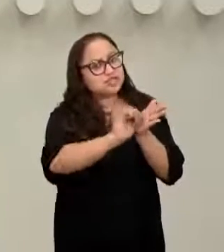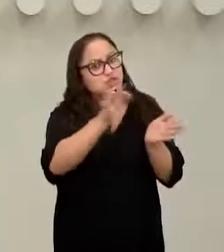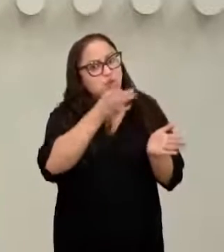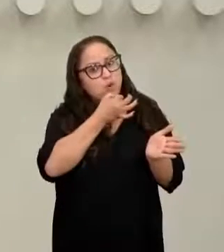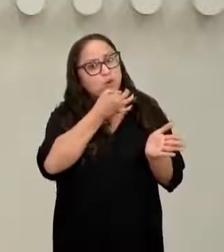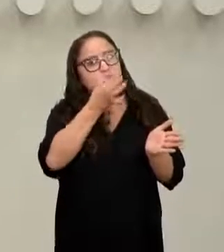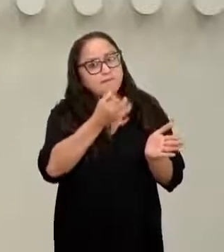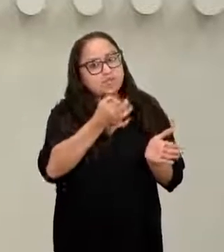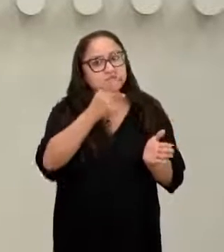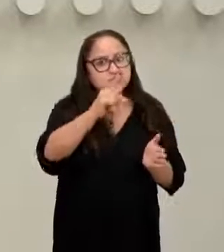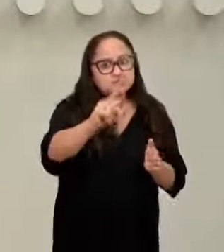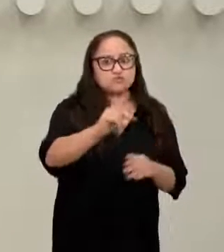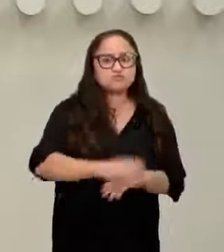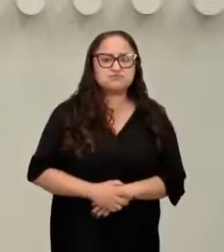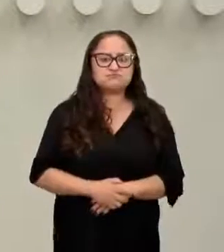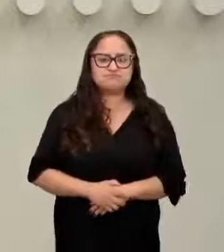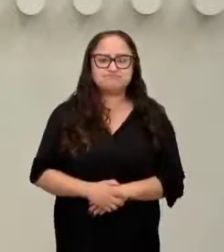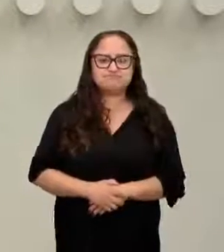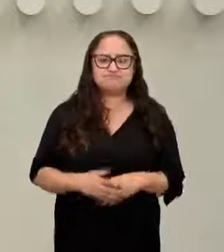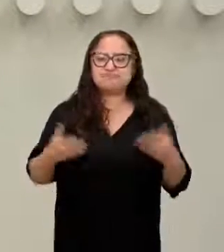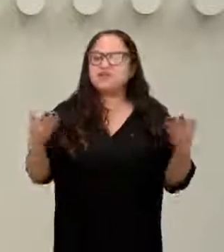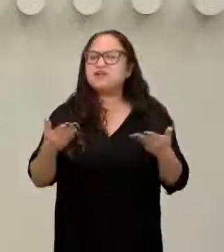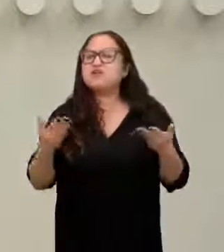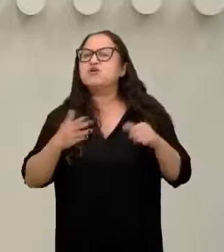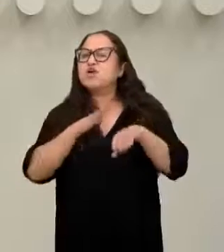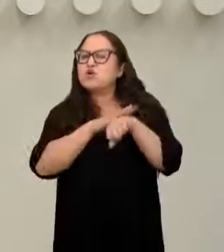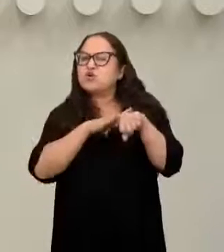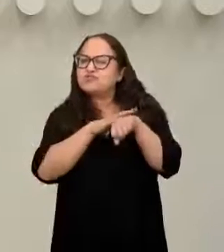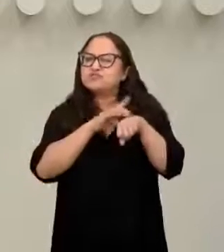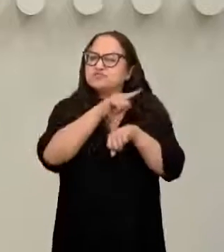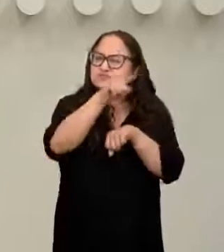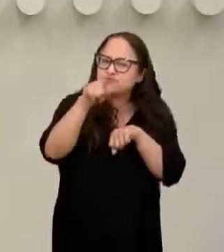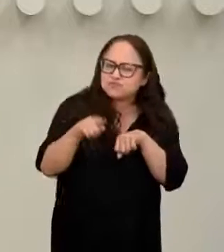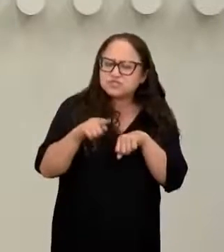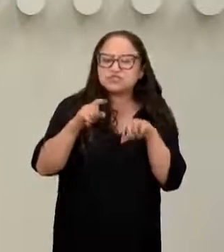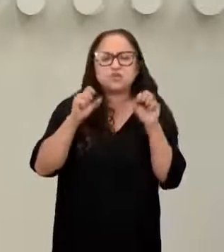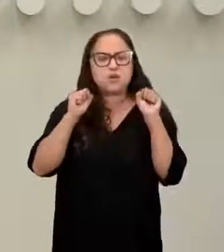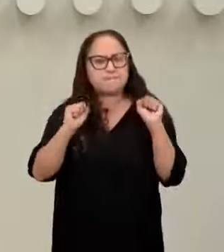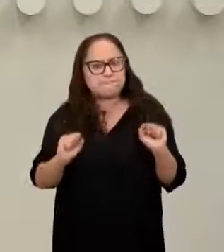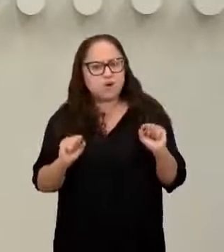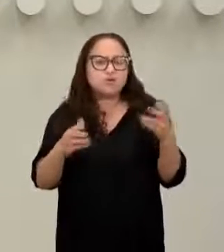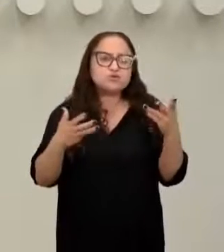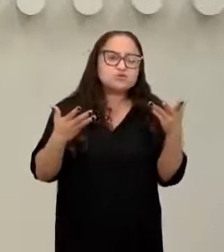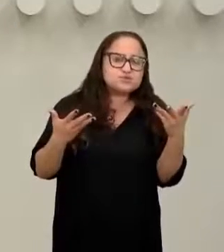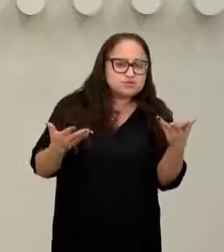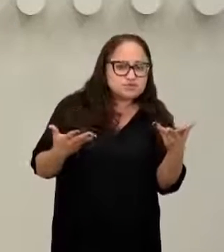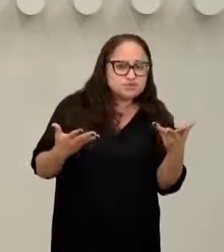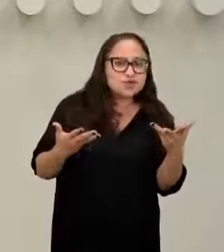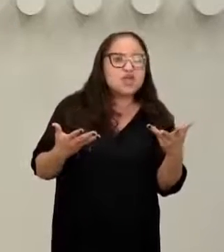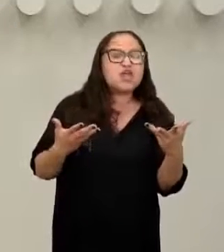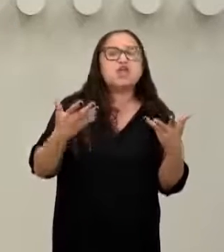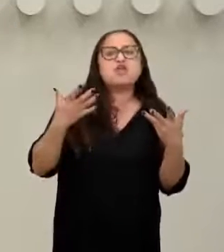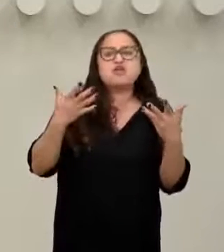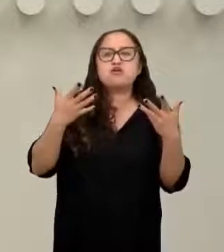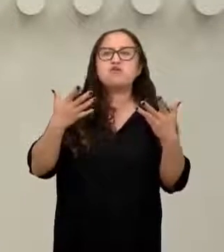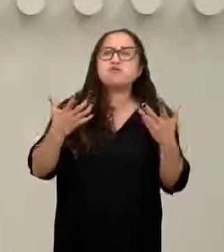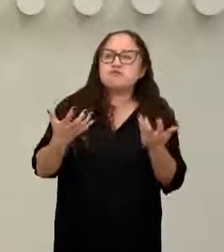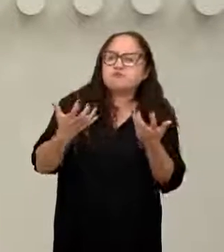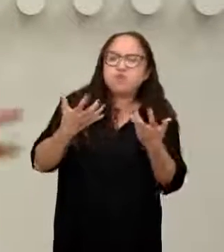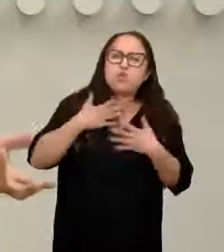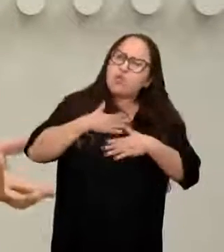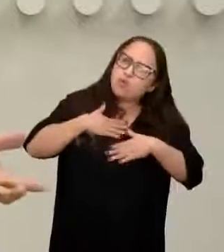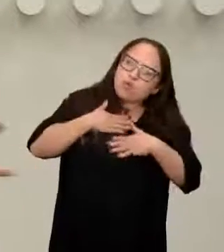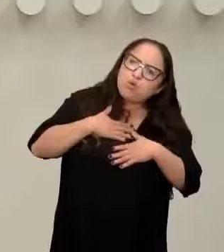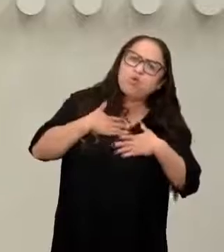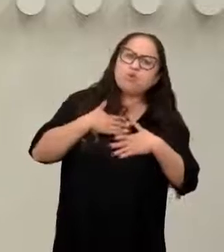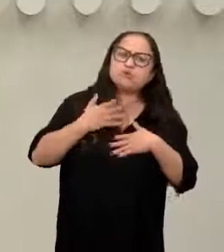opinião. Falando aqui, eu conversando com vocês, eu posso falar, olha, eu sou a favor de tal coisa, porque é isso,